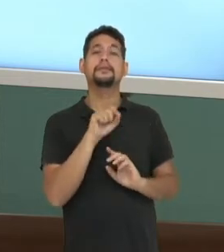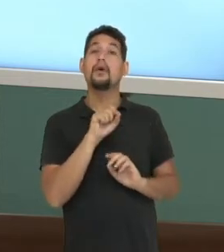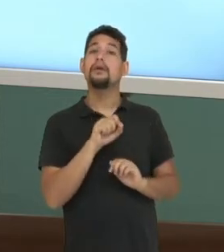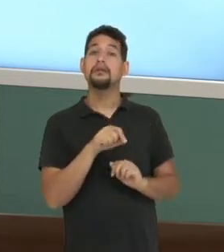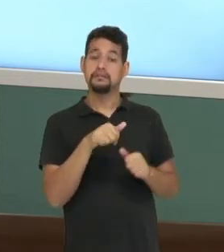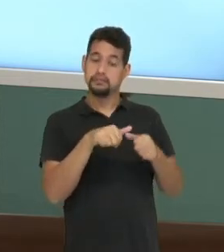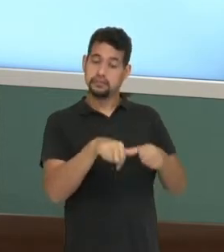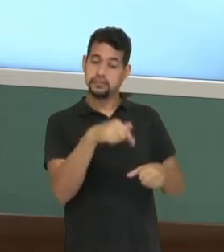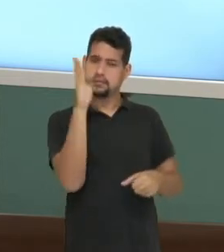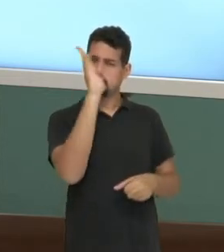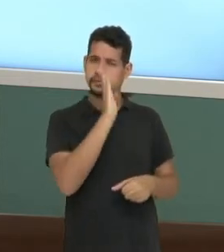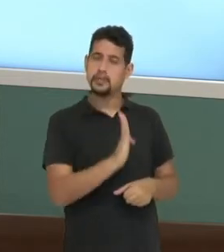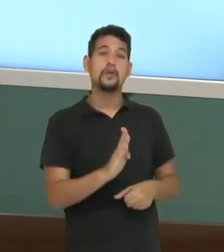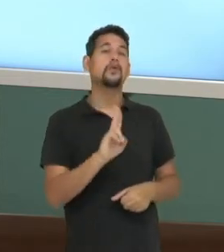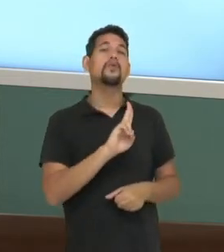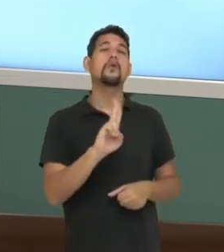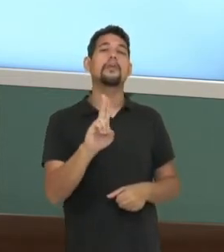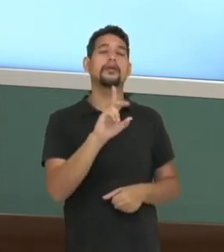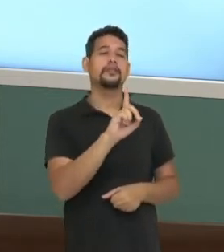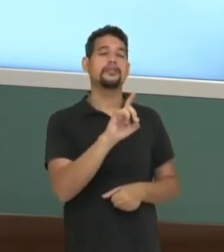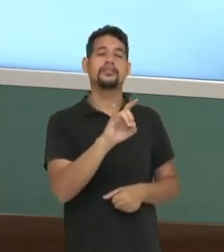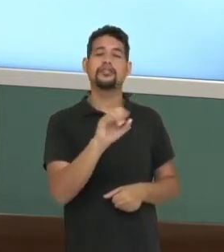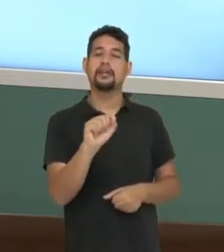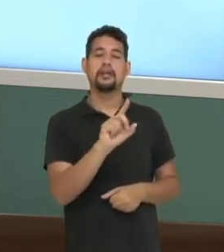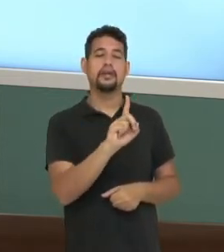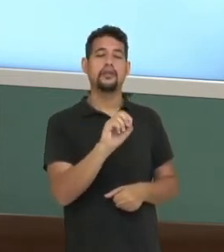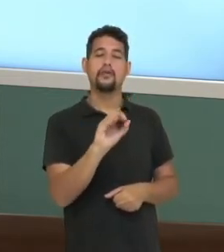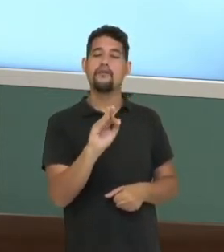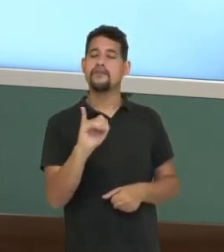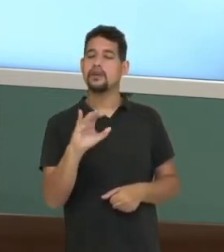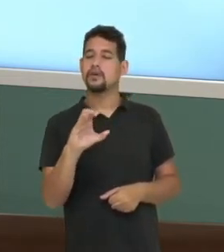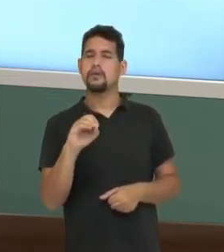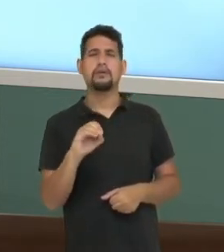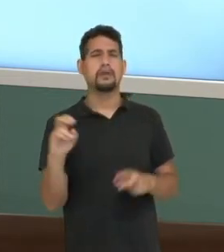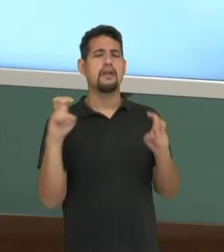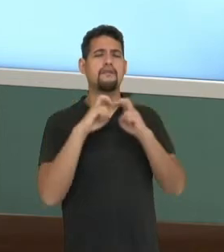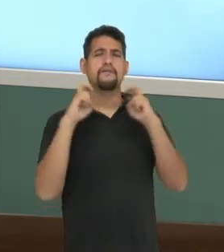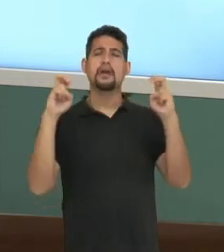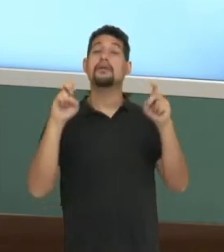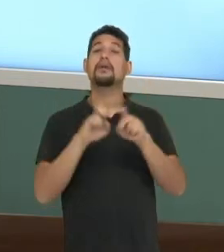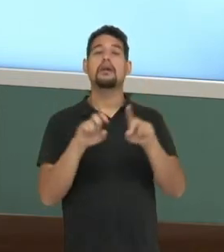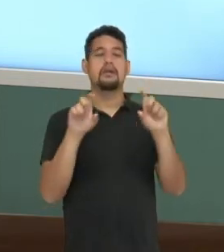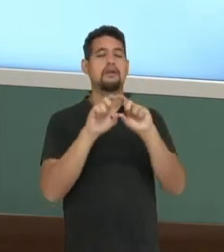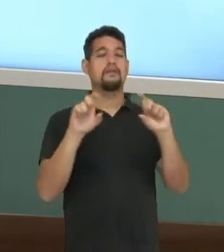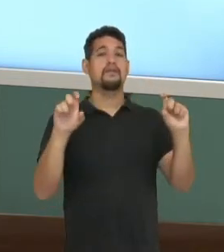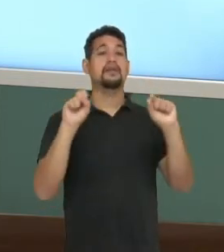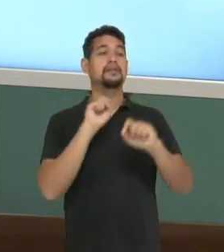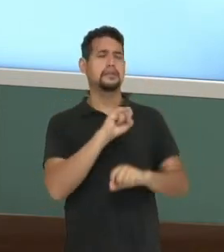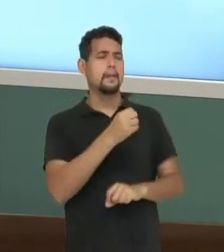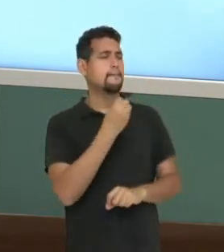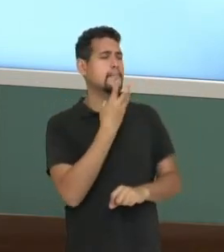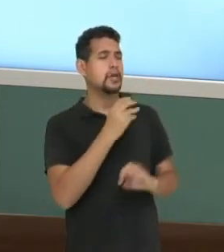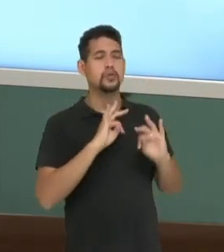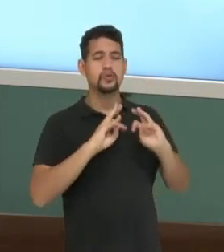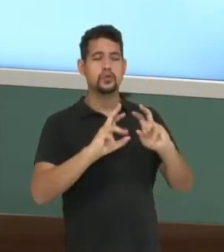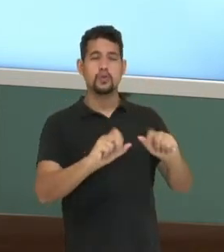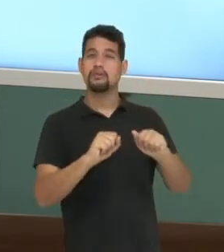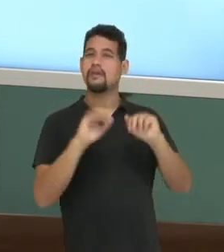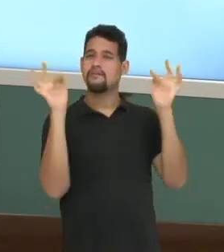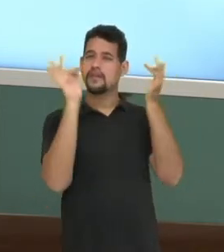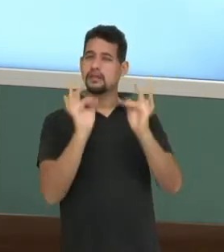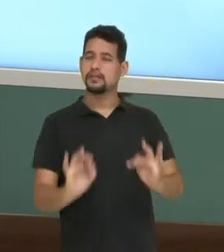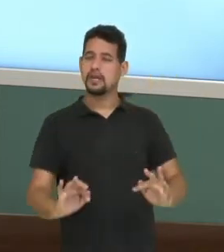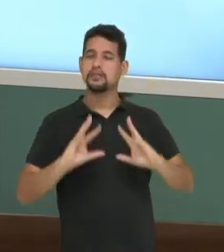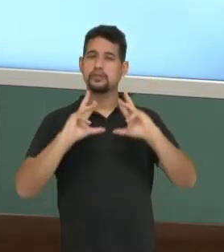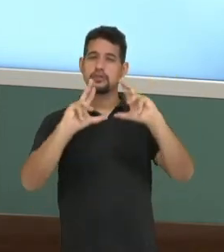no Brasil o famoso Dia do Fico, né? Quando ele teria dito a famosa frase: se é para o bem de todos e a felicidade